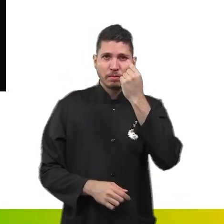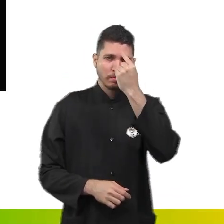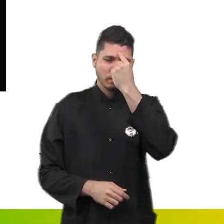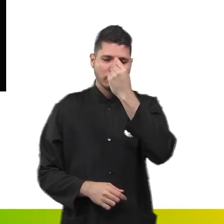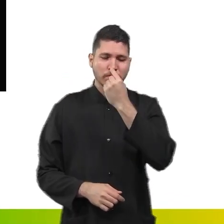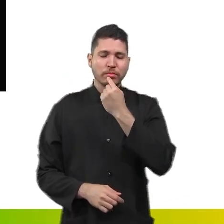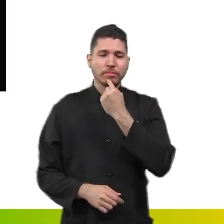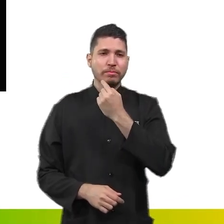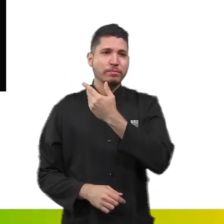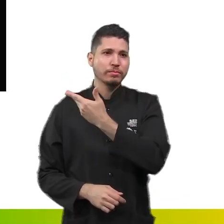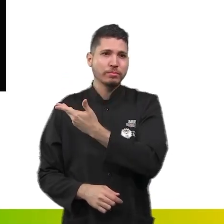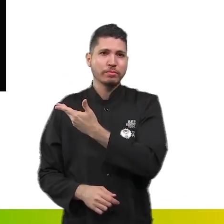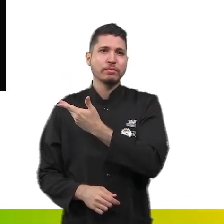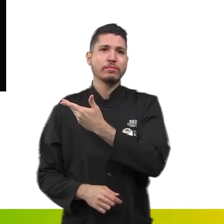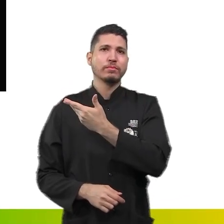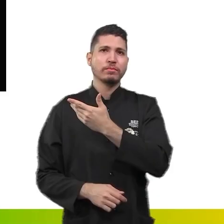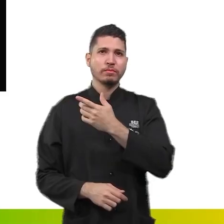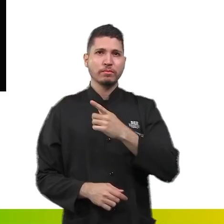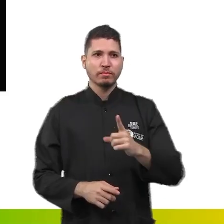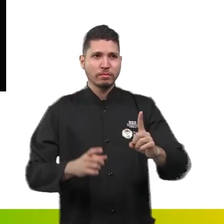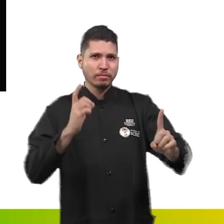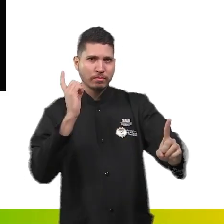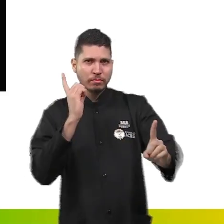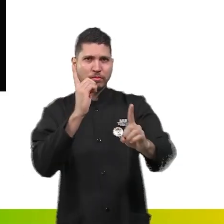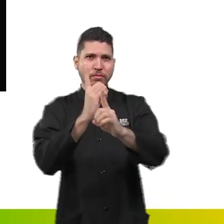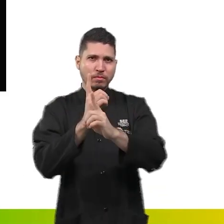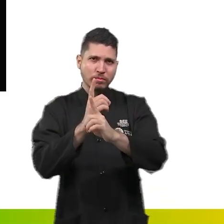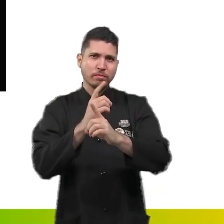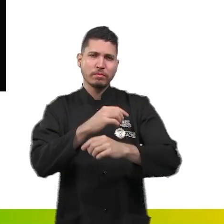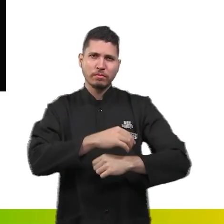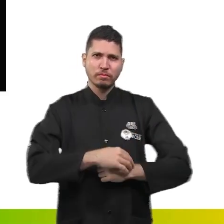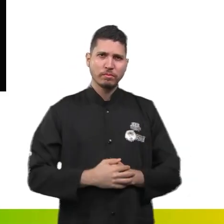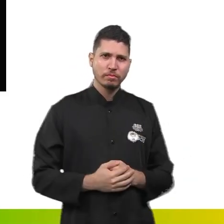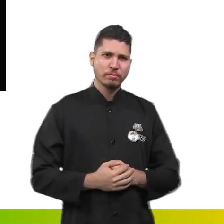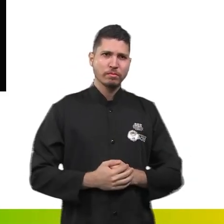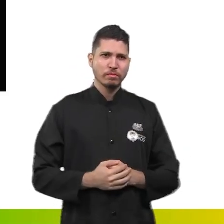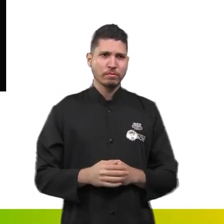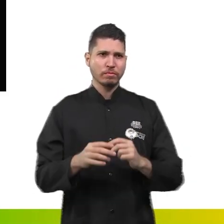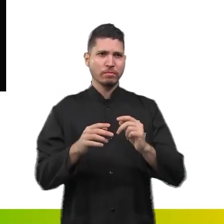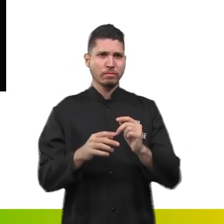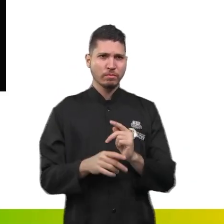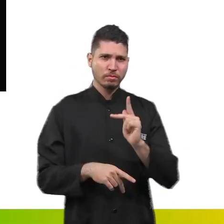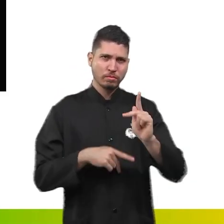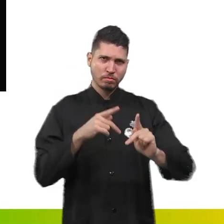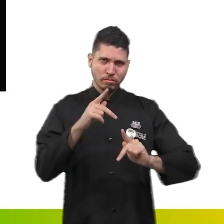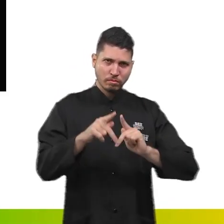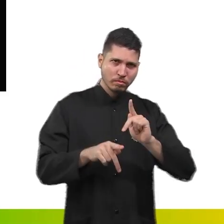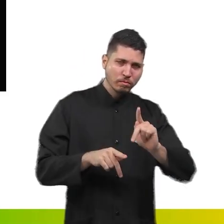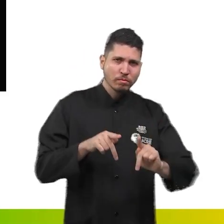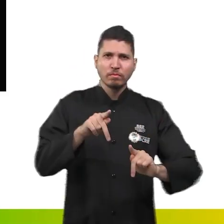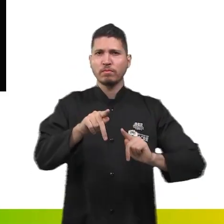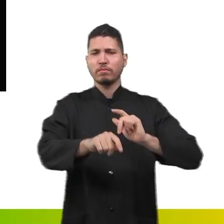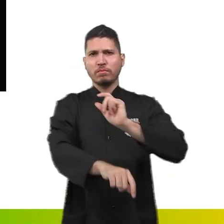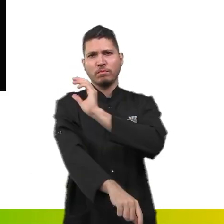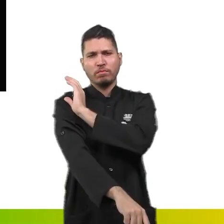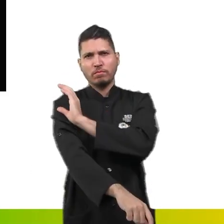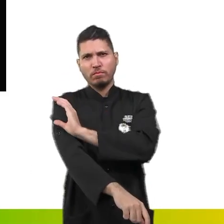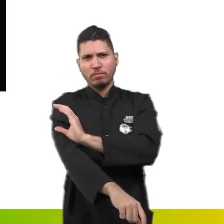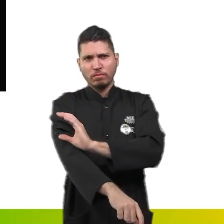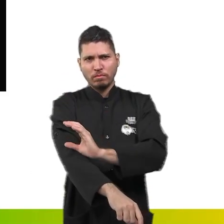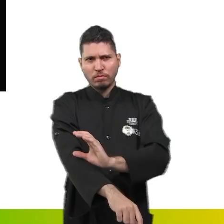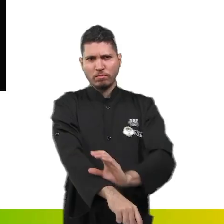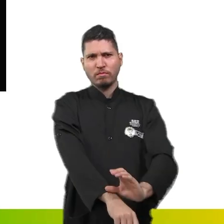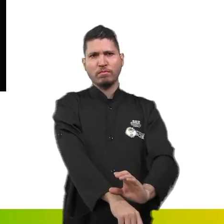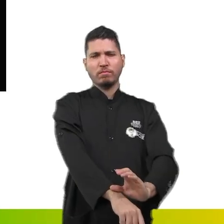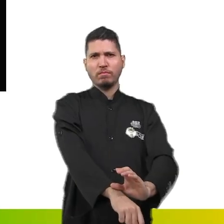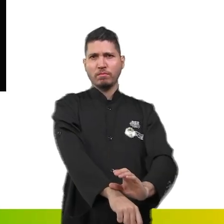imagens, a gente já consegue identificar povos, culturas e uma infinidade